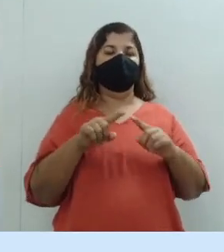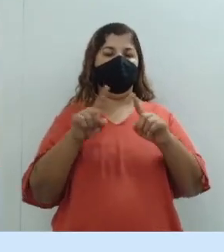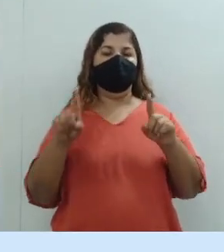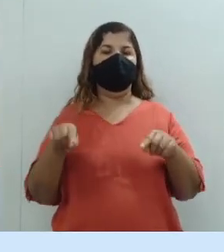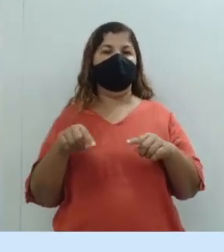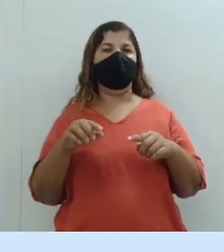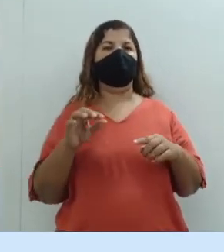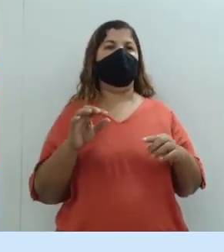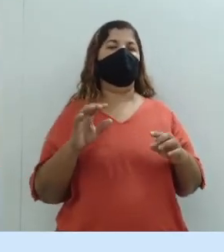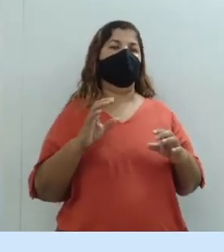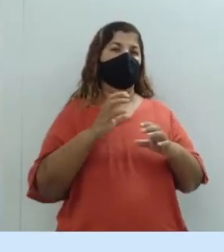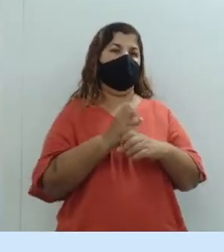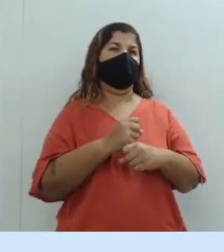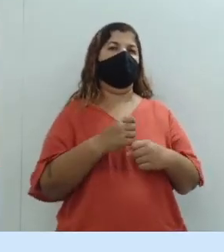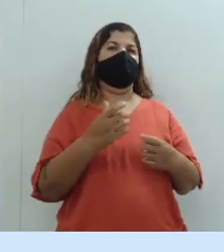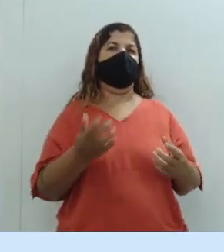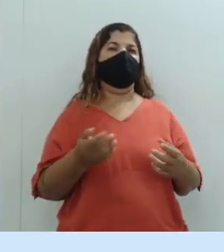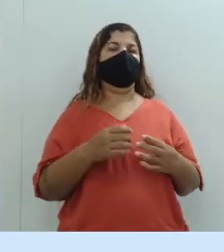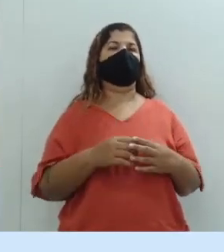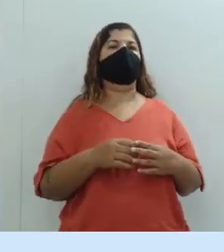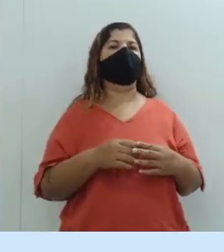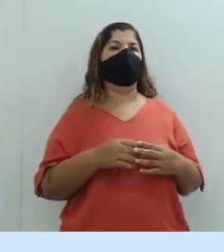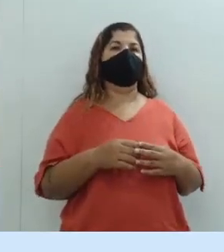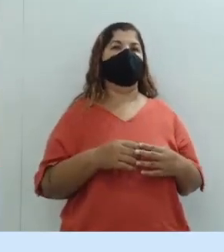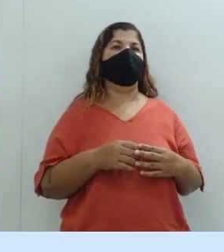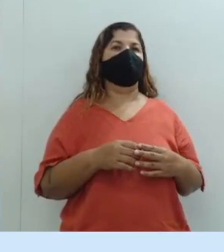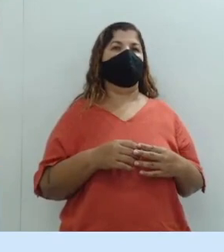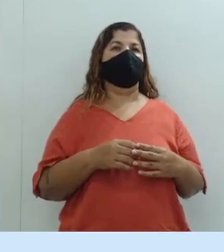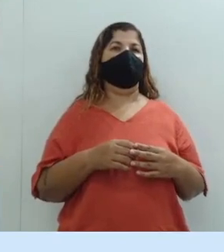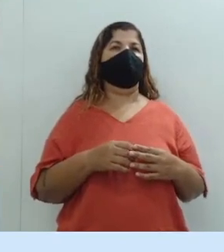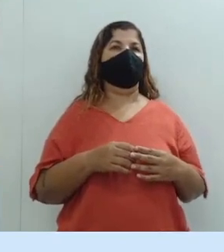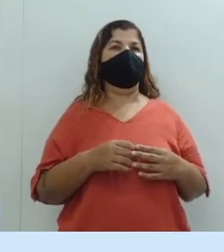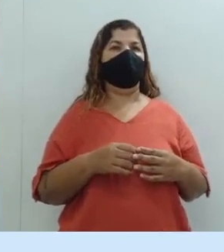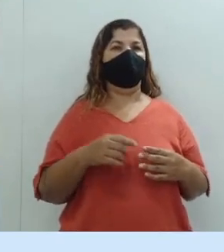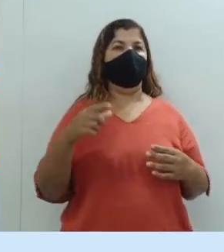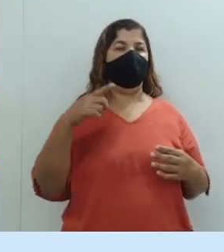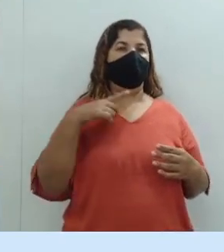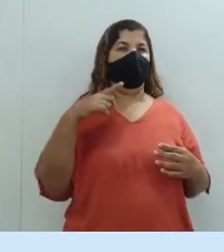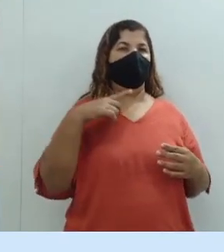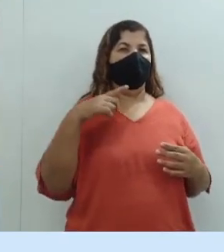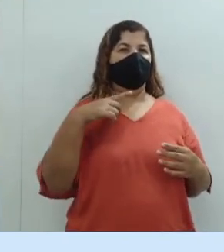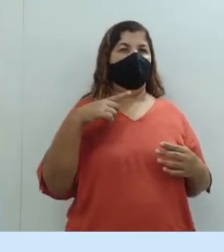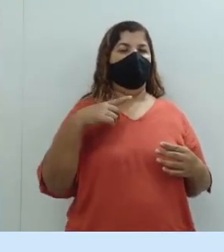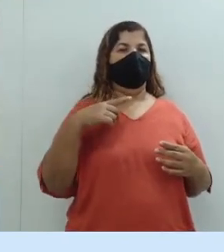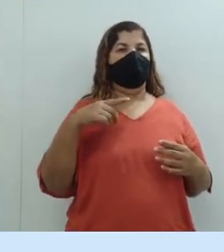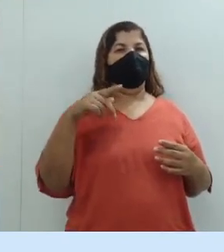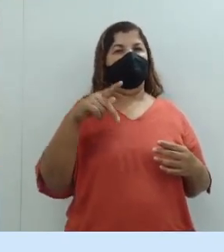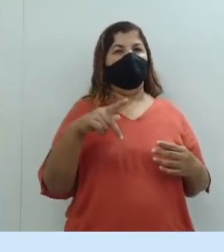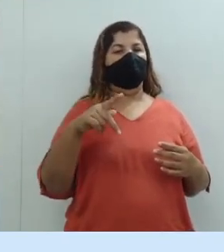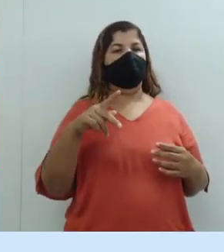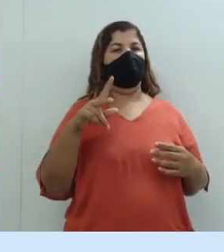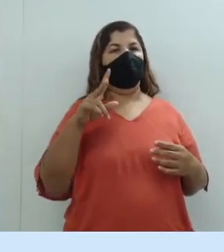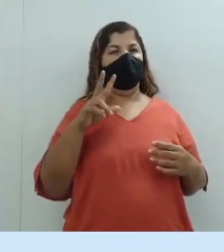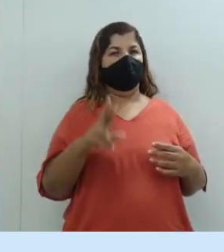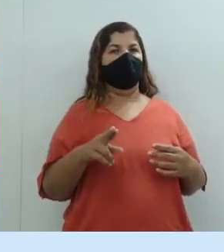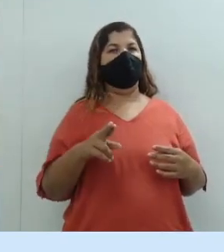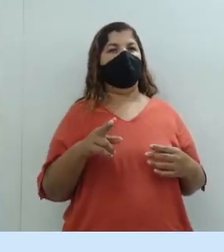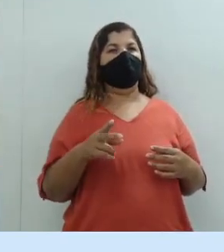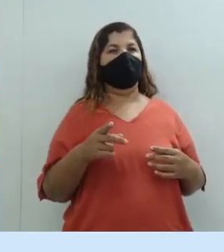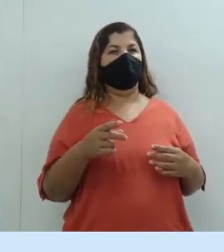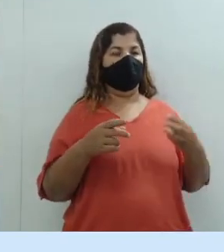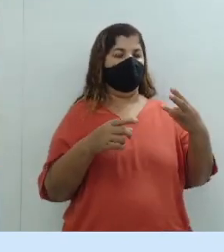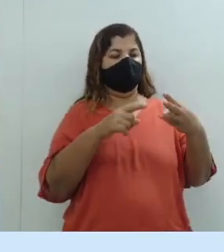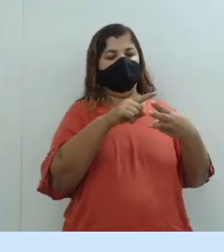resistor equivalente, que é esse carinha aí. Perceba que o potencial em cima dele vai ser igual ao potencial que estava em cima dos meus